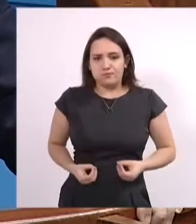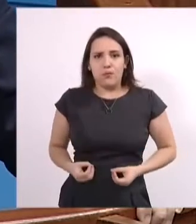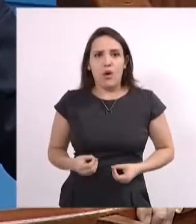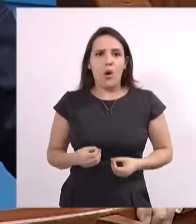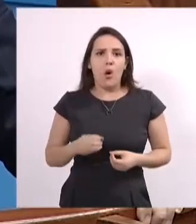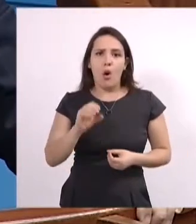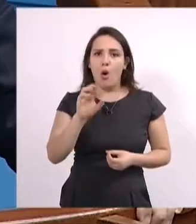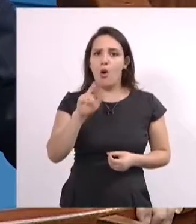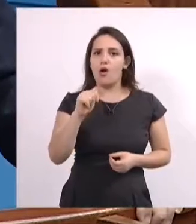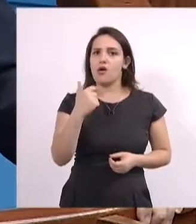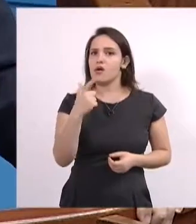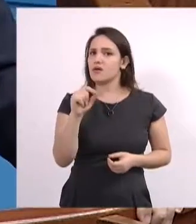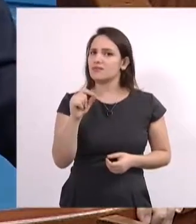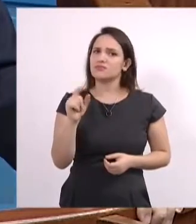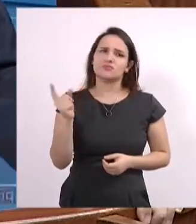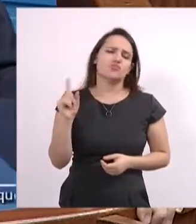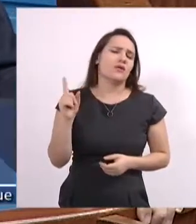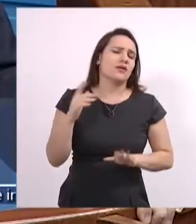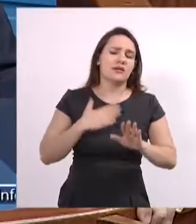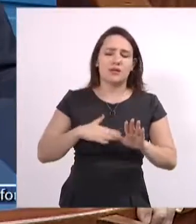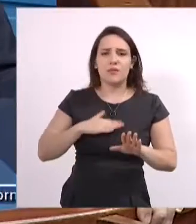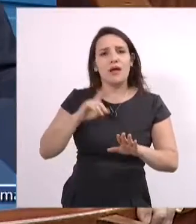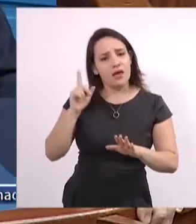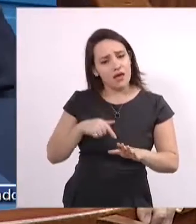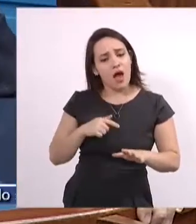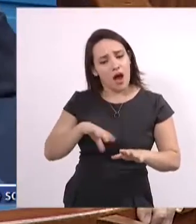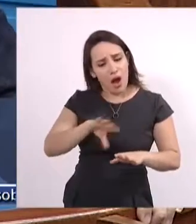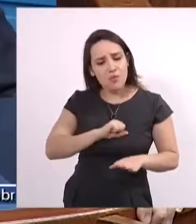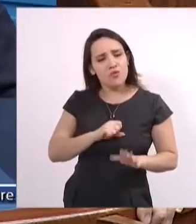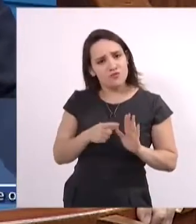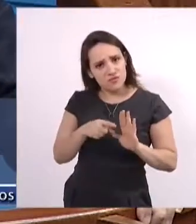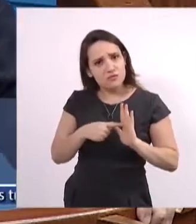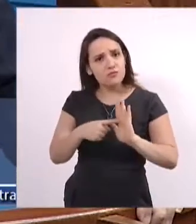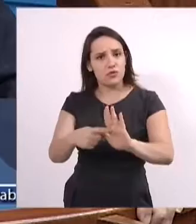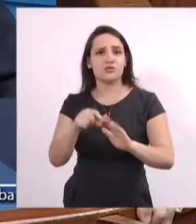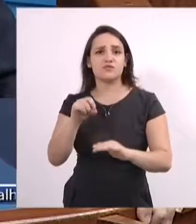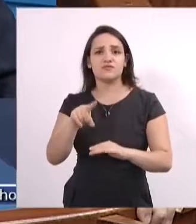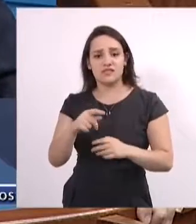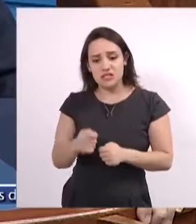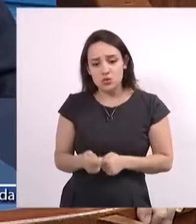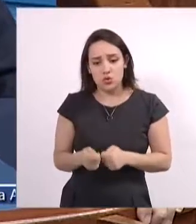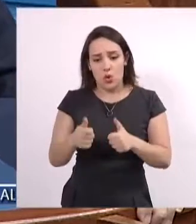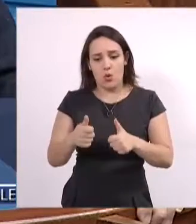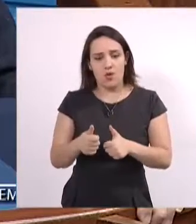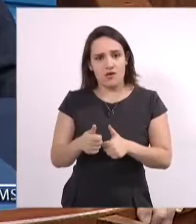concreto de amor ao próximo. Quando você doa órgãos,